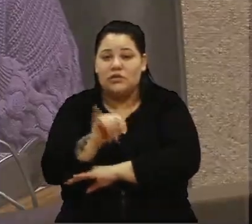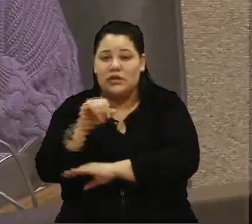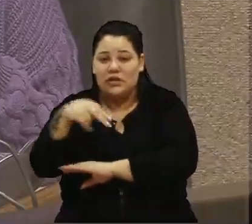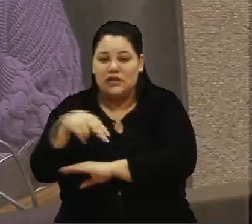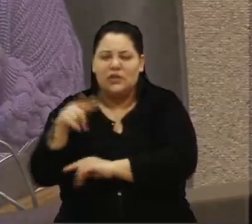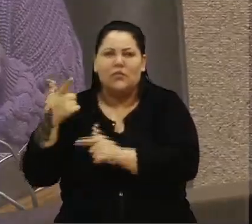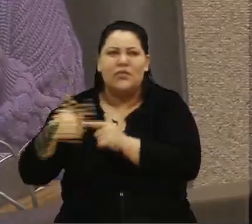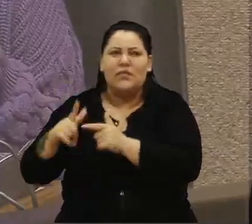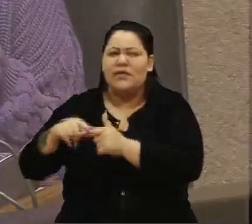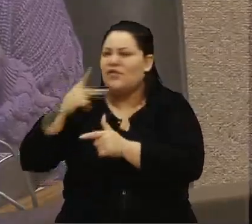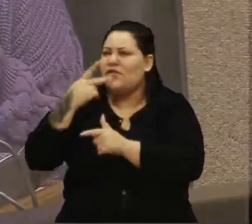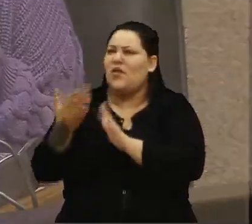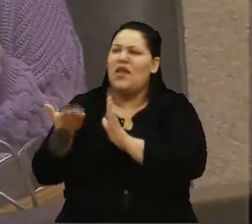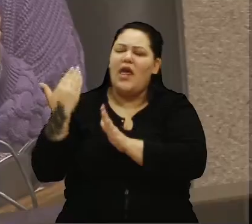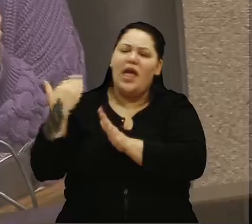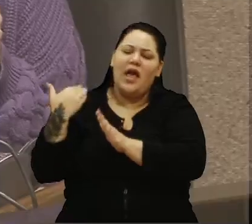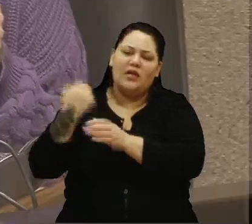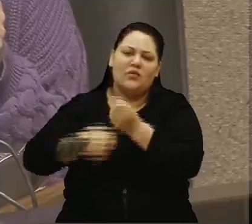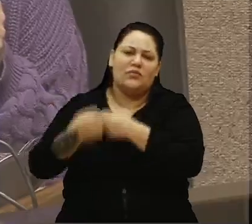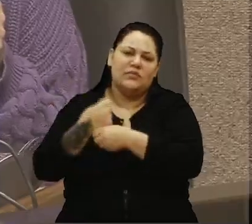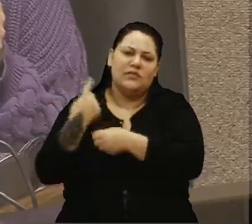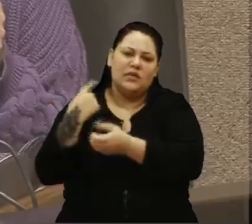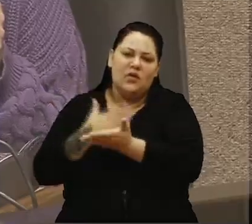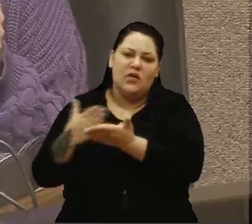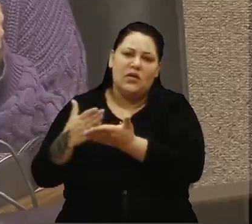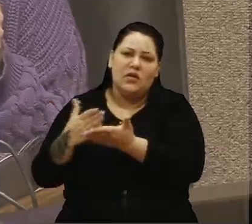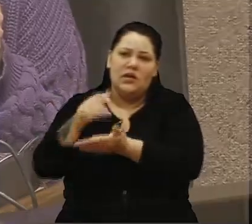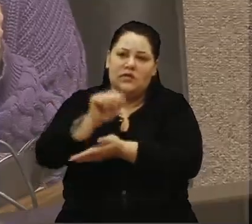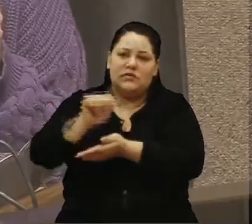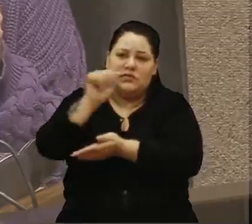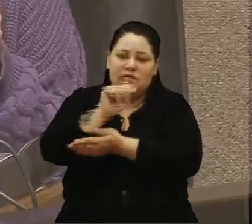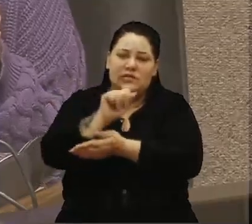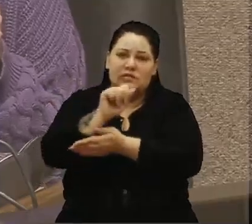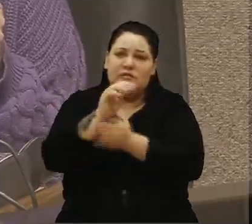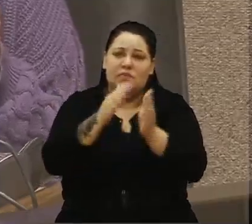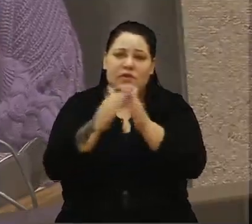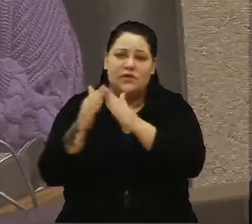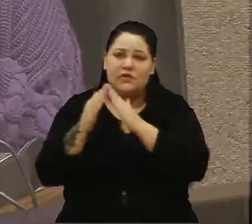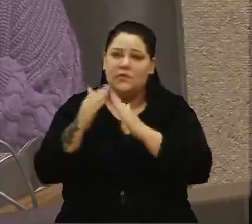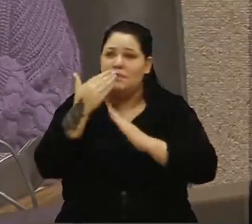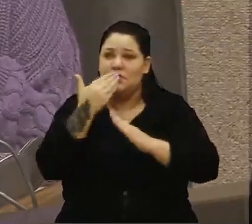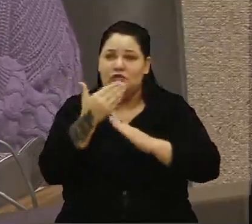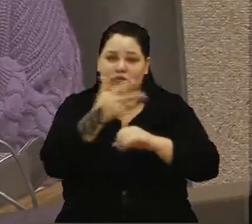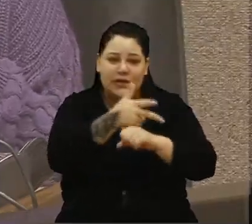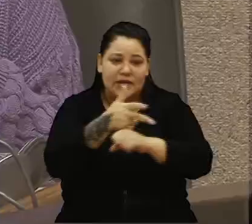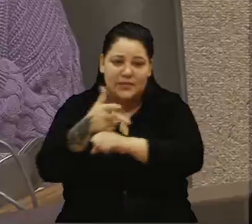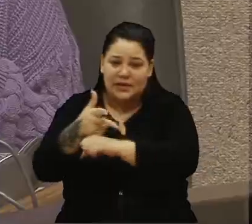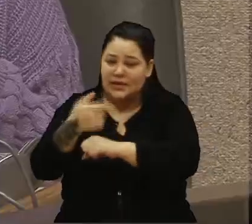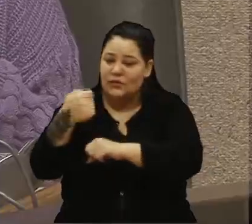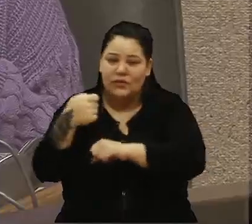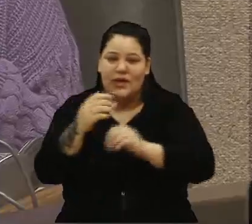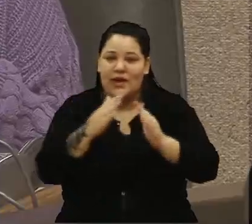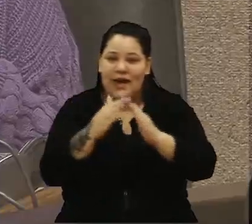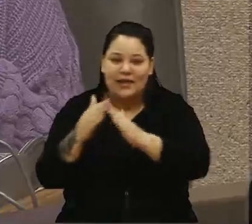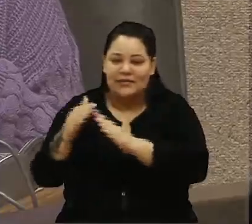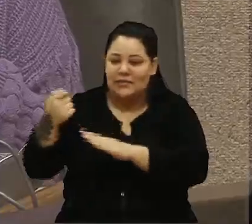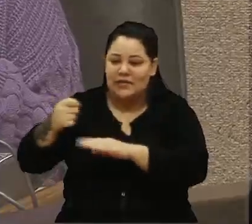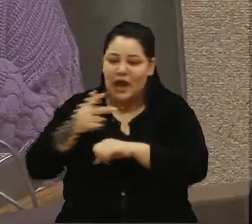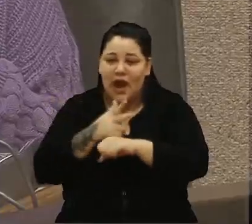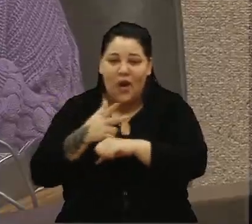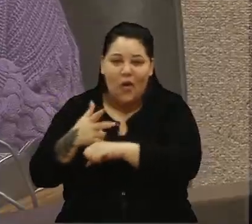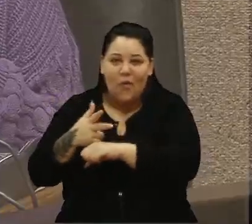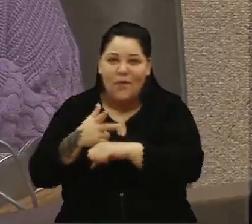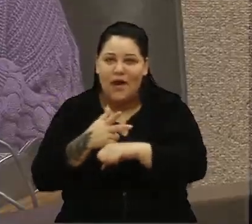início do ano, e a Associação de Moradores pediu uma câmera. Lá não tem residência, precisa de câmera de monitoramento. Só se